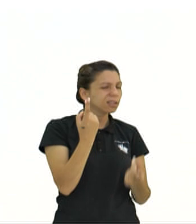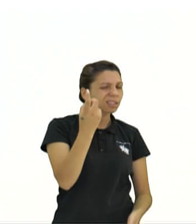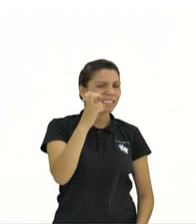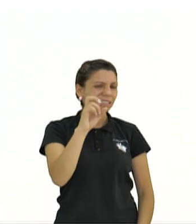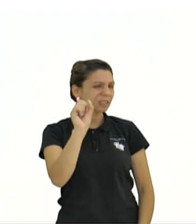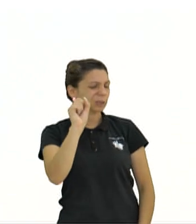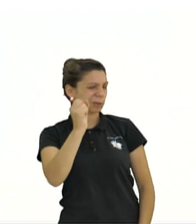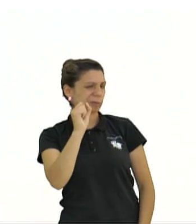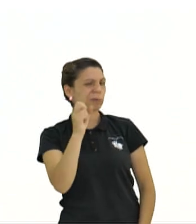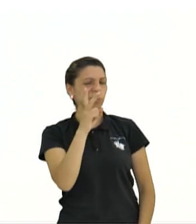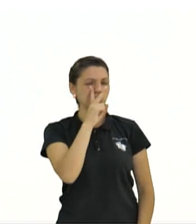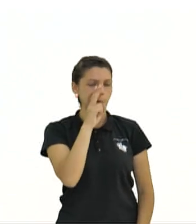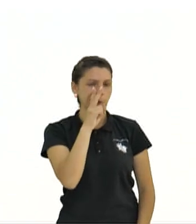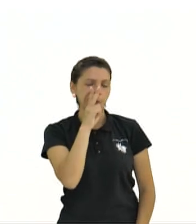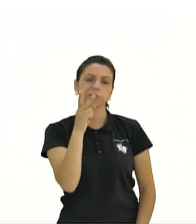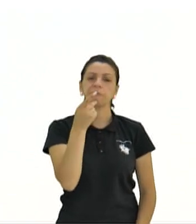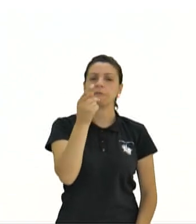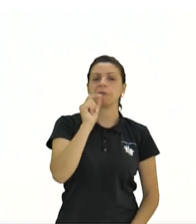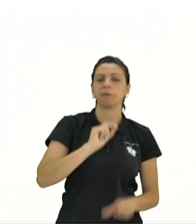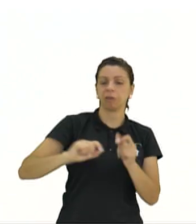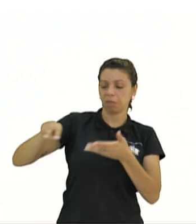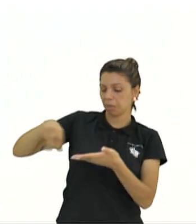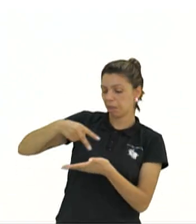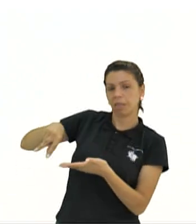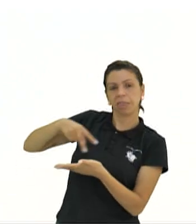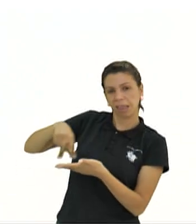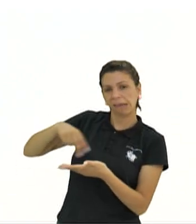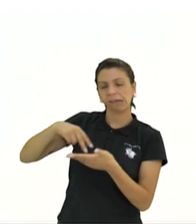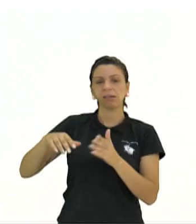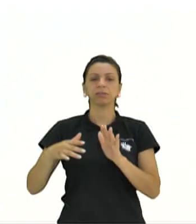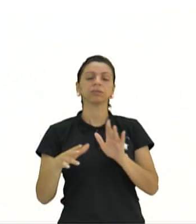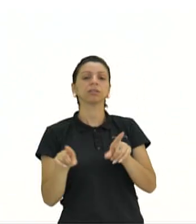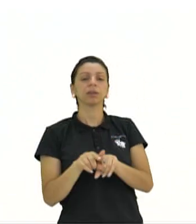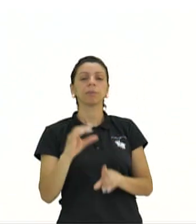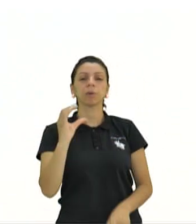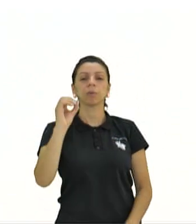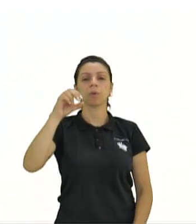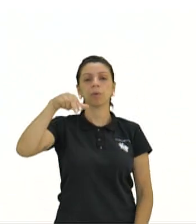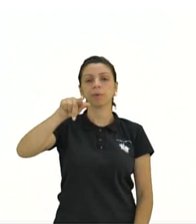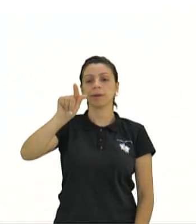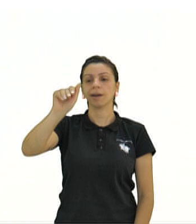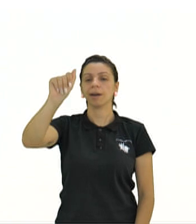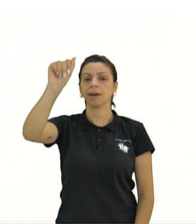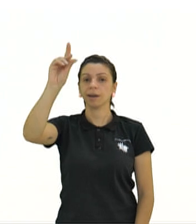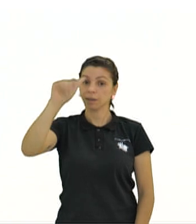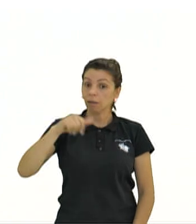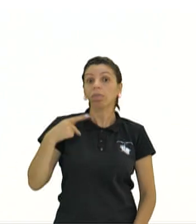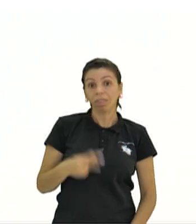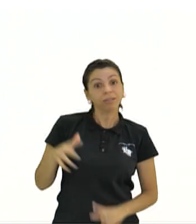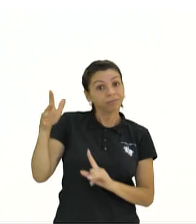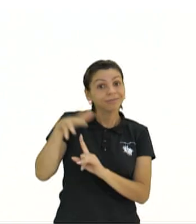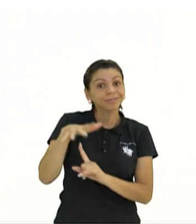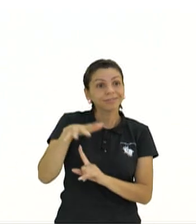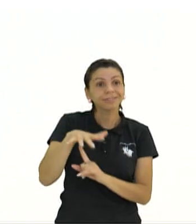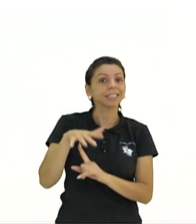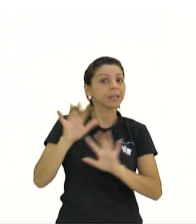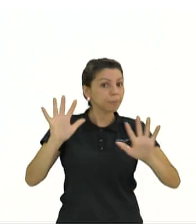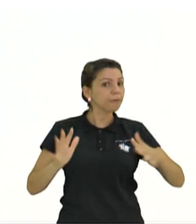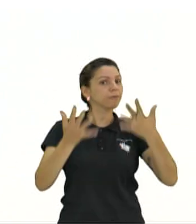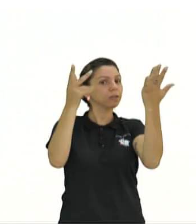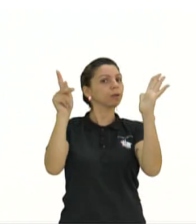158, se eu não me engano, que nós falamos da dança e da congada? Então, tem congada no Paraná, congada é uma